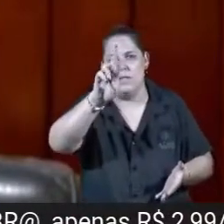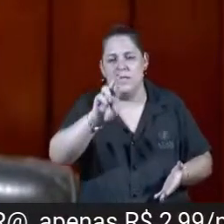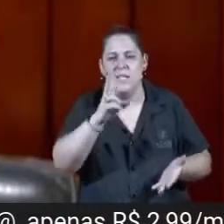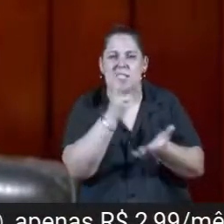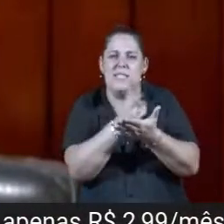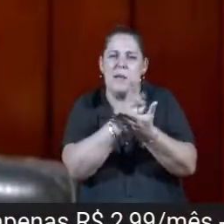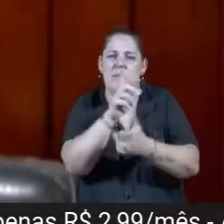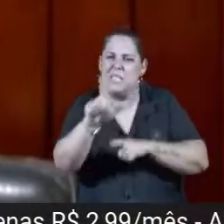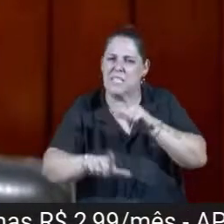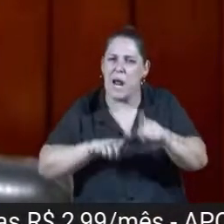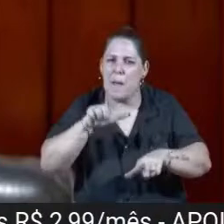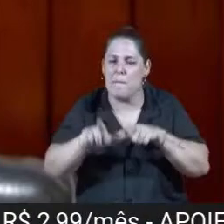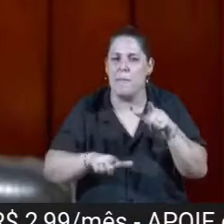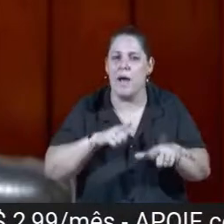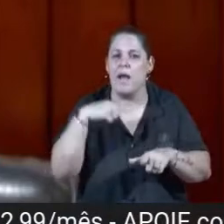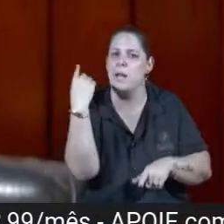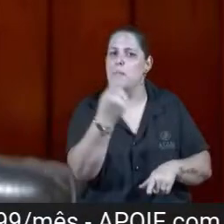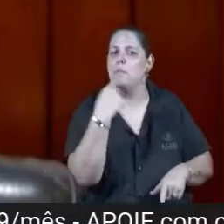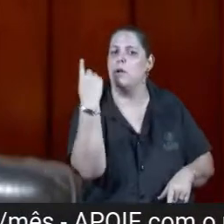a gente